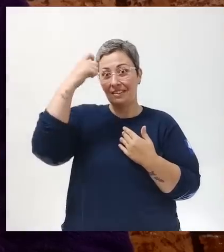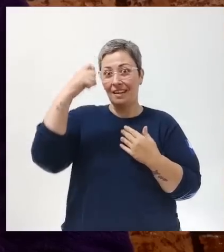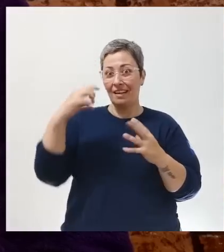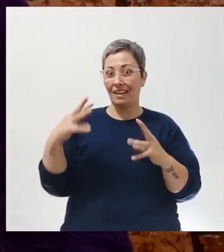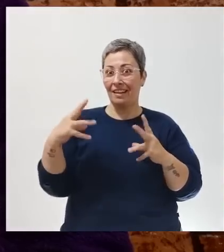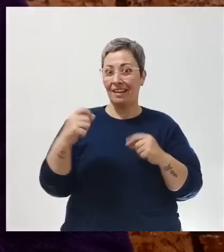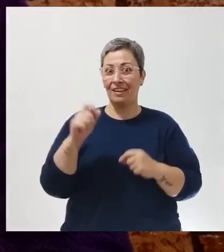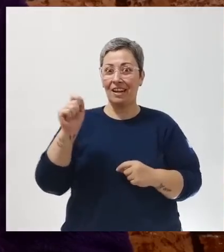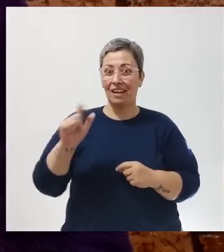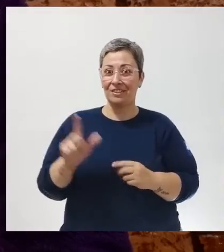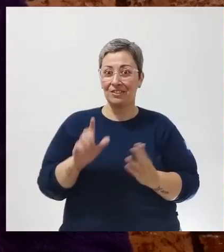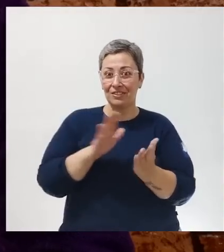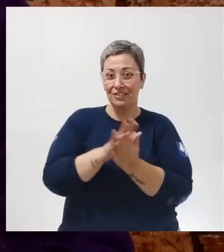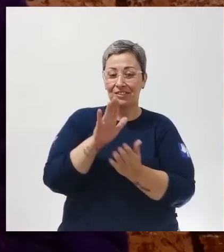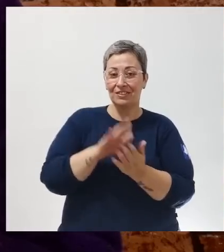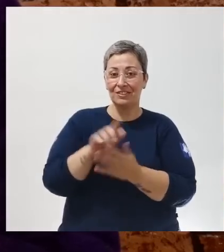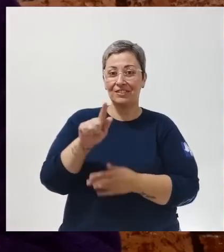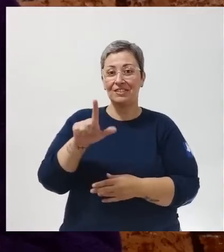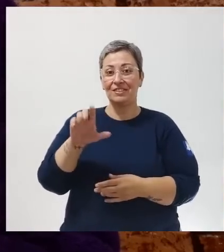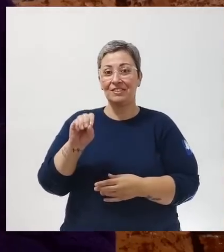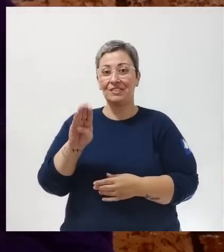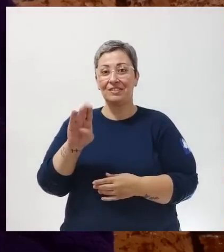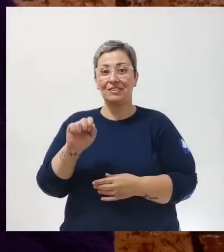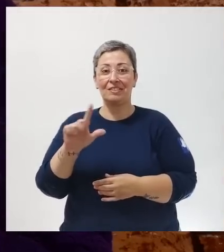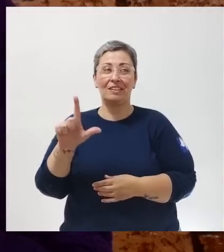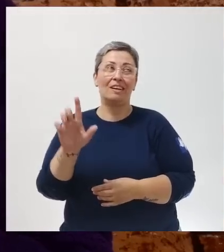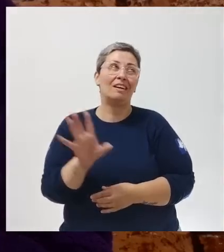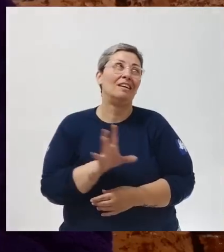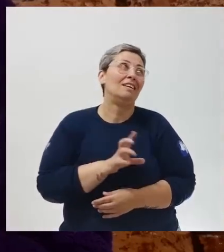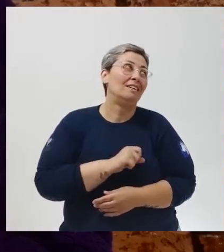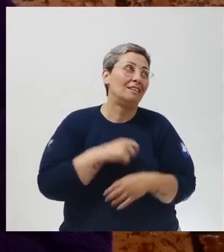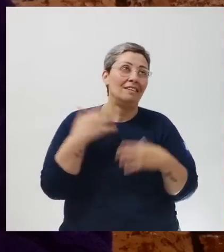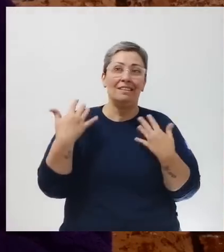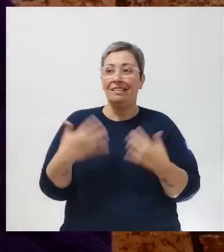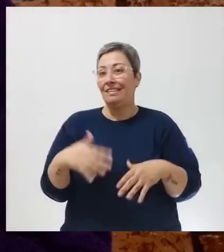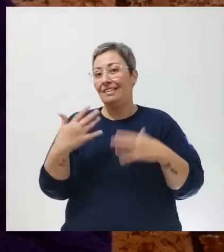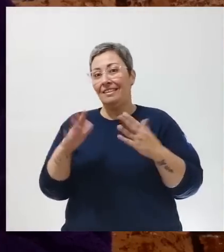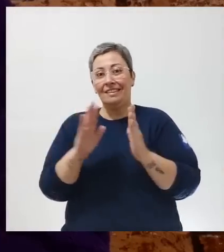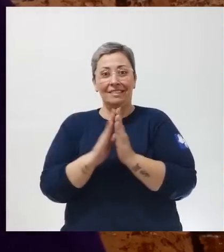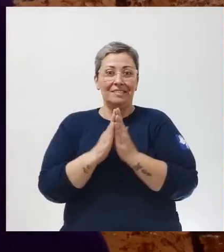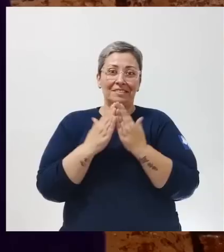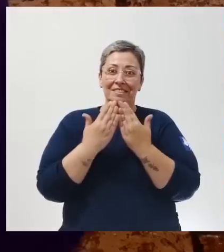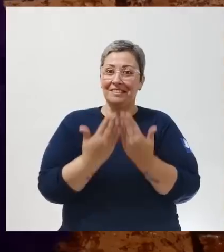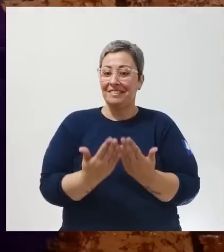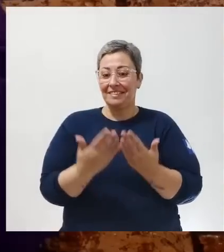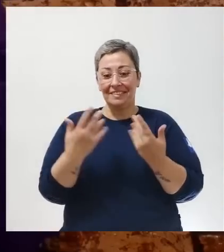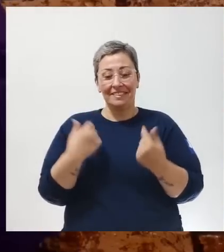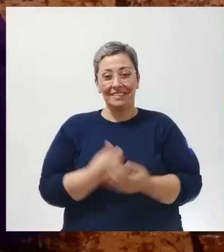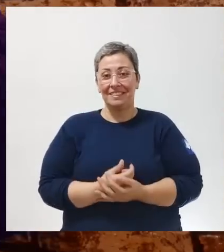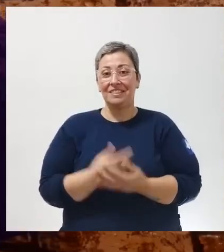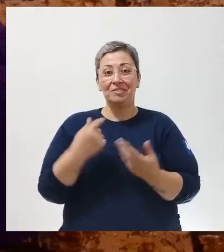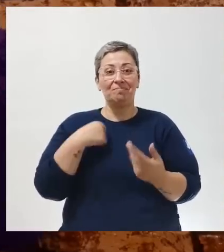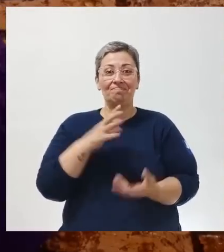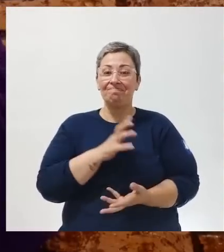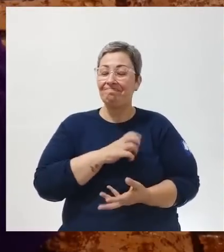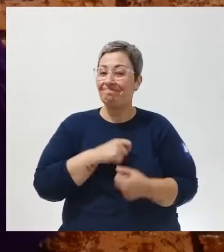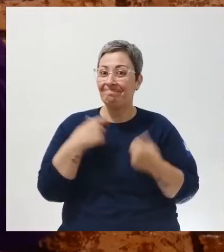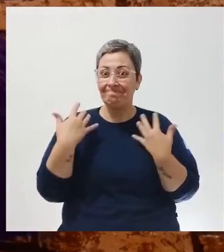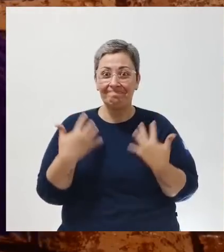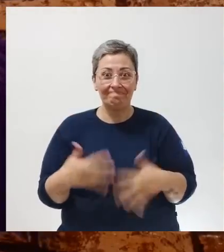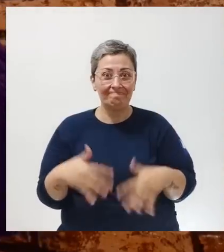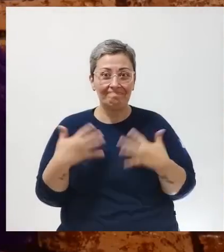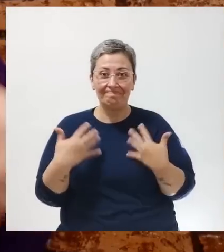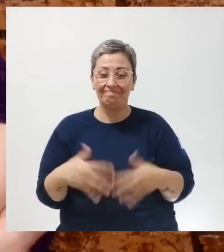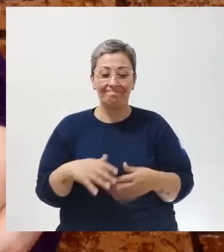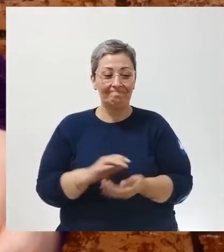da editora Global. Como eu amo este livro. Eu amo